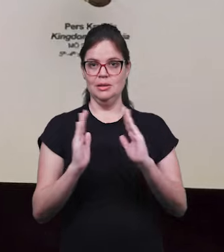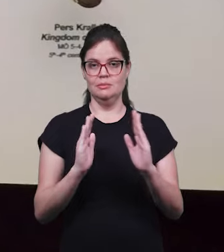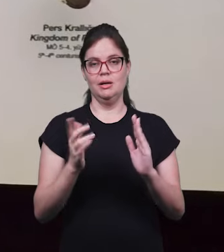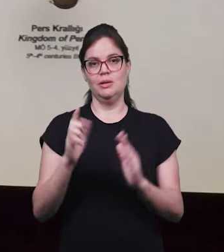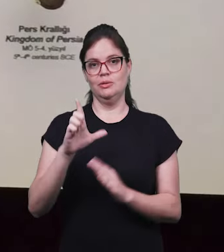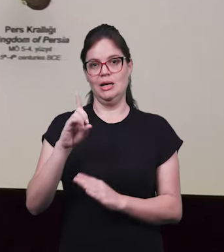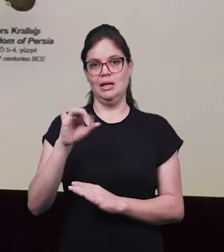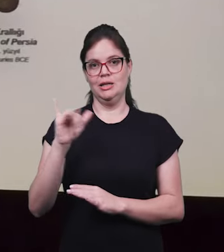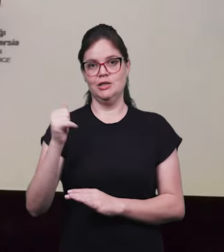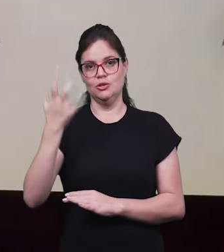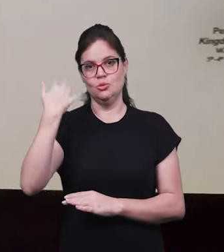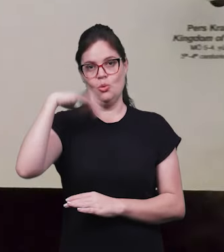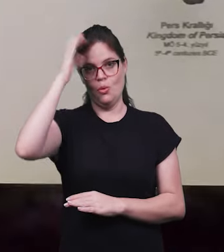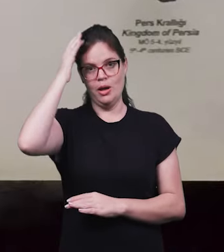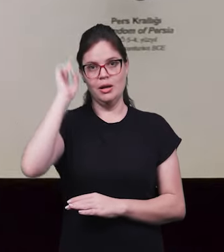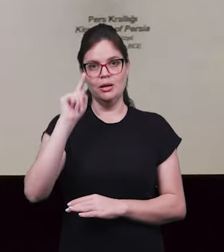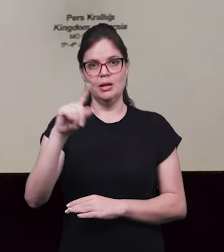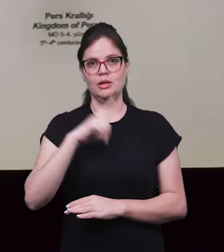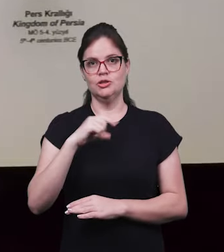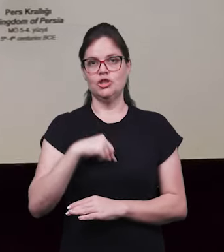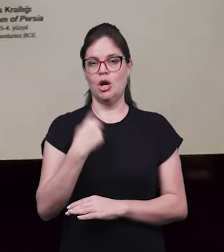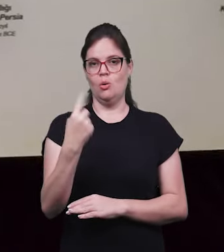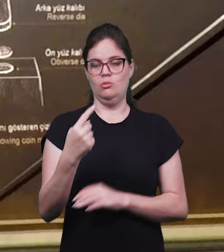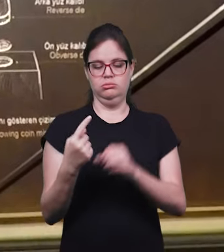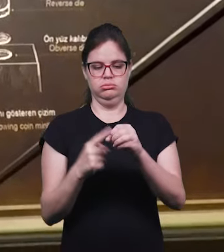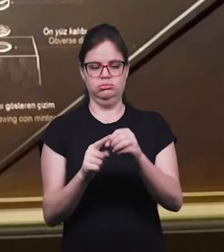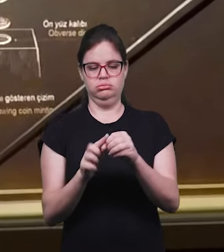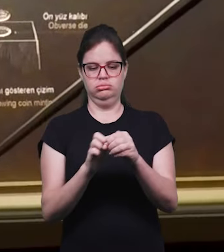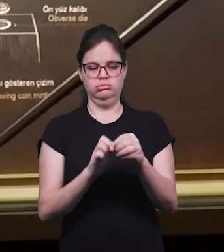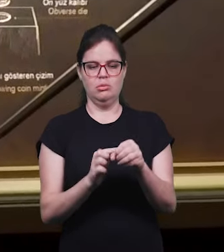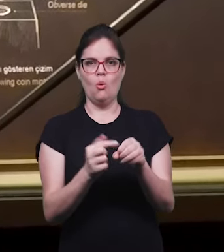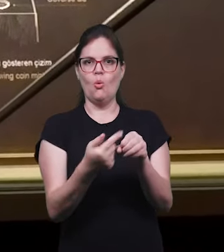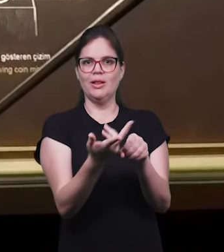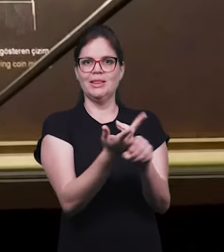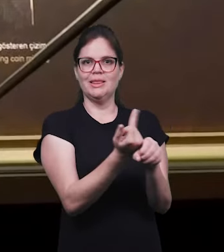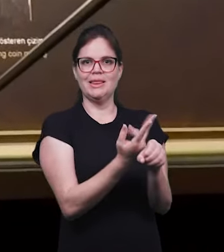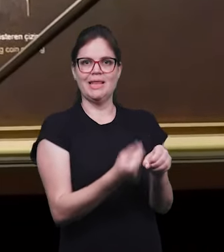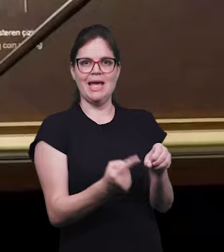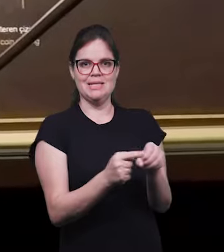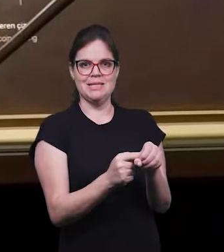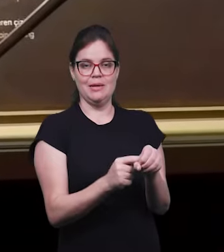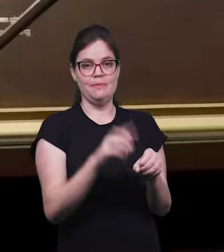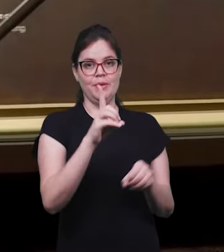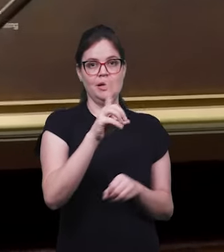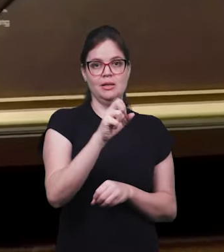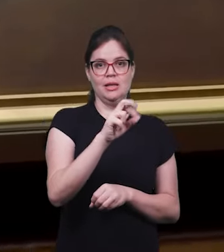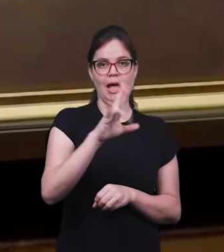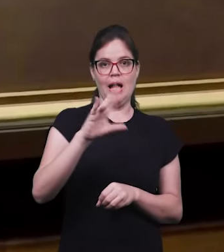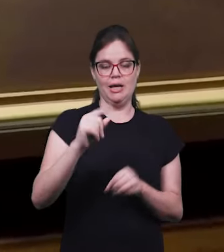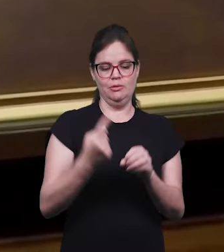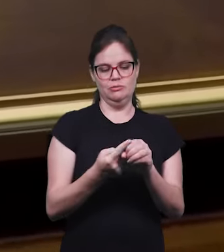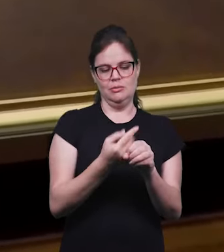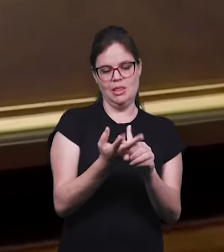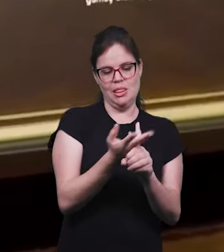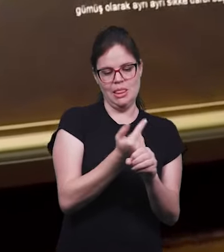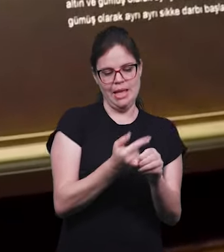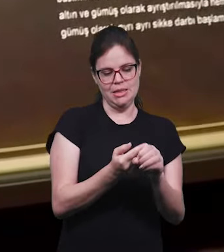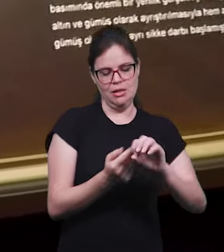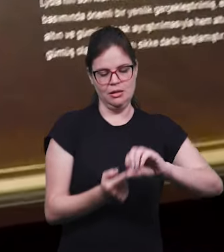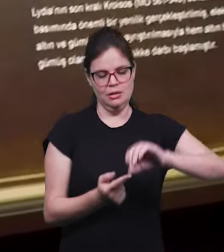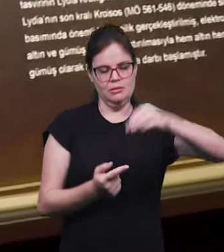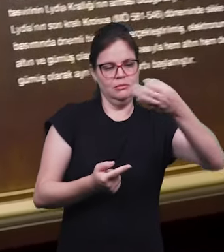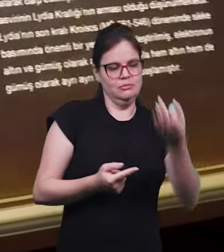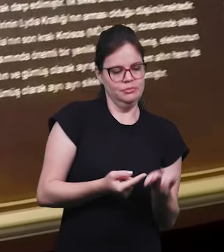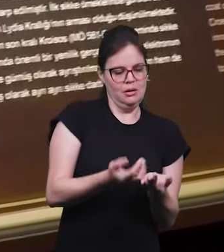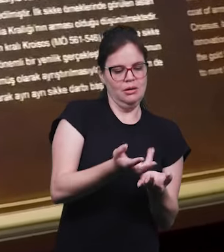da Lídia tinha um lado só, era cunhado de um lado só. Dario, ele cunhou uma moeda já com os dois lados,